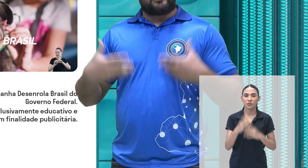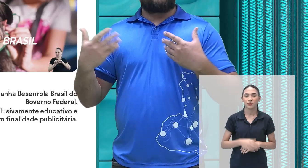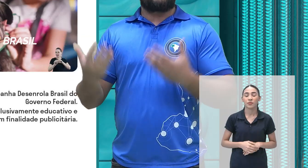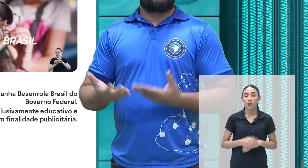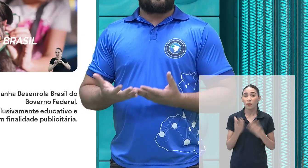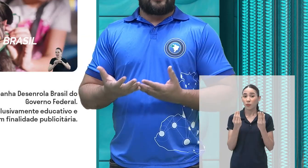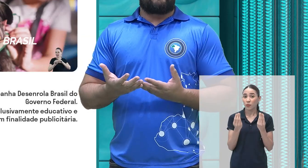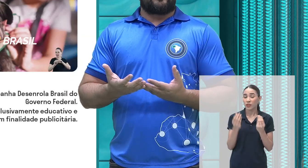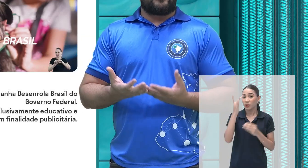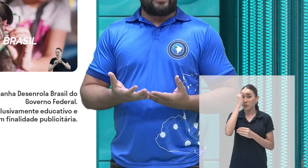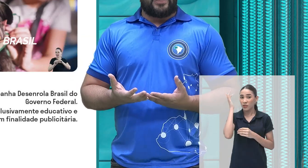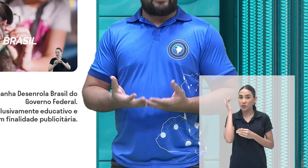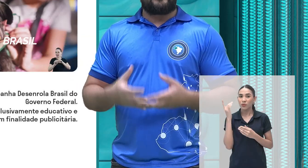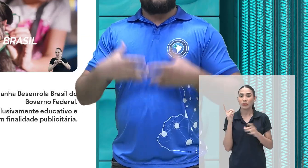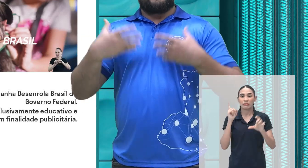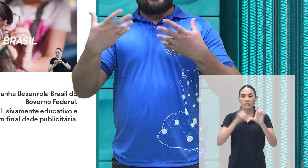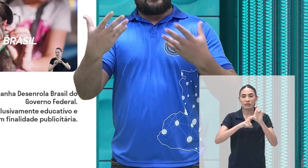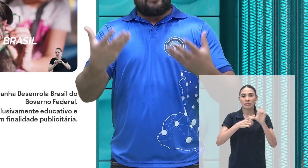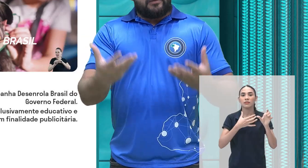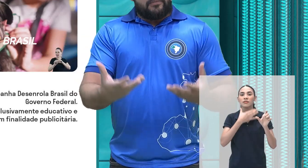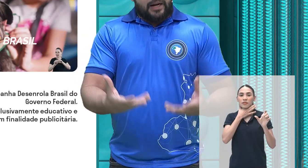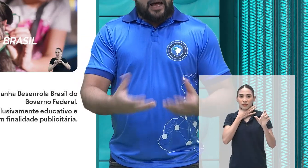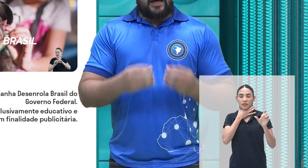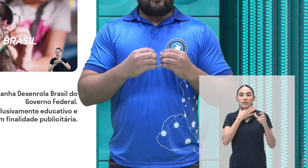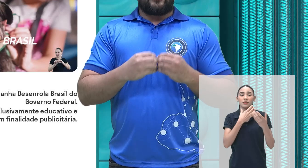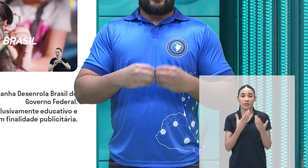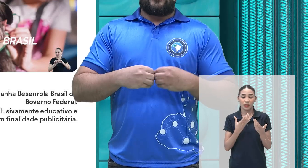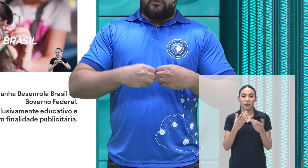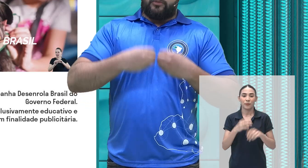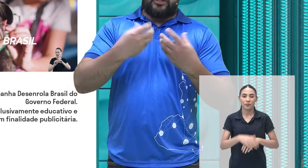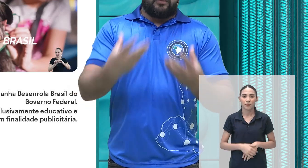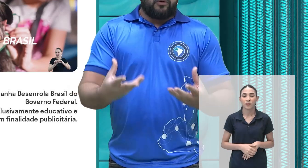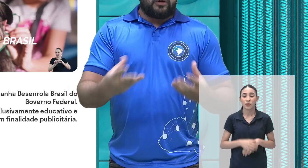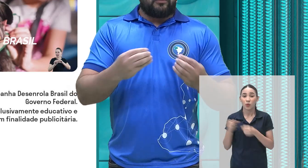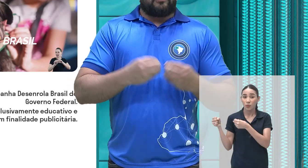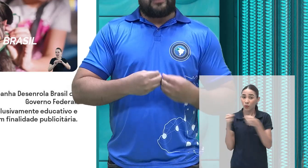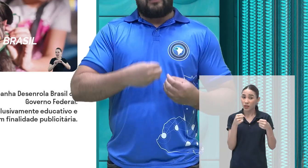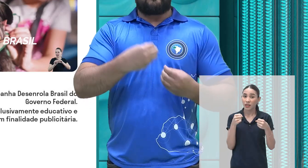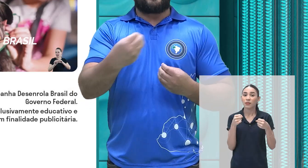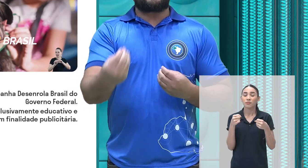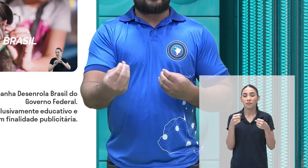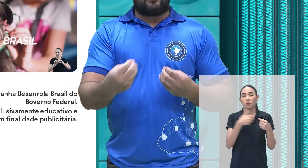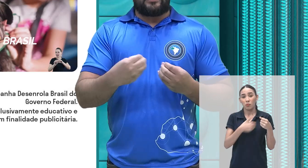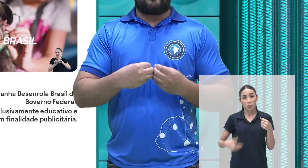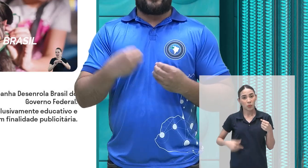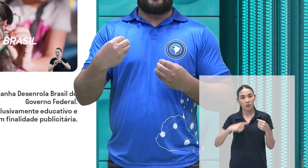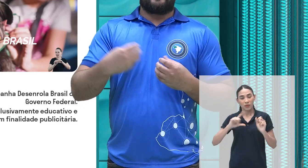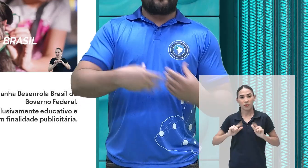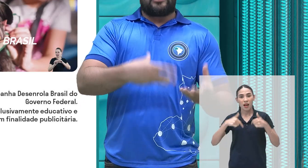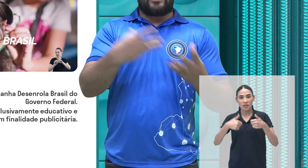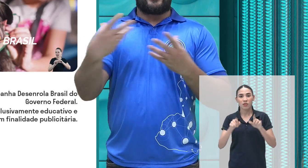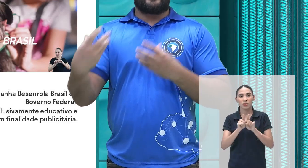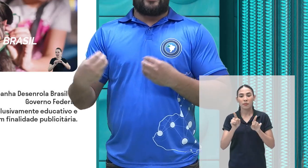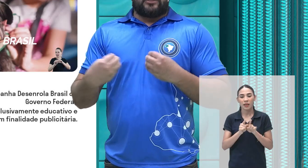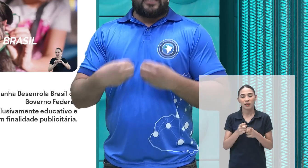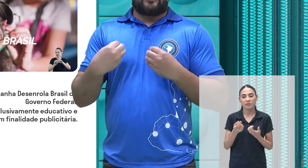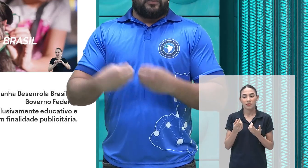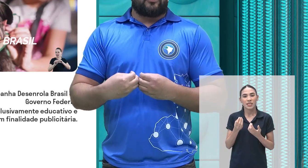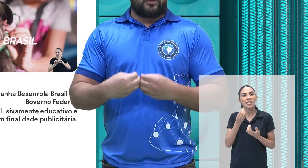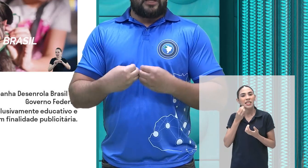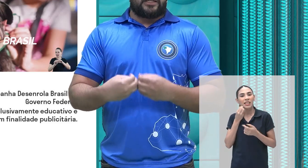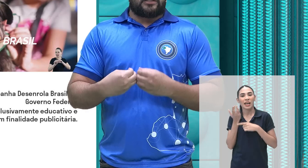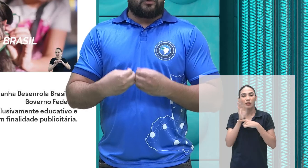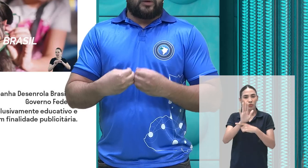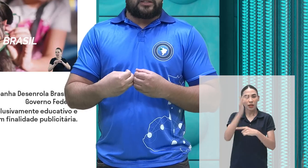que muitas pessoas estavam endividadas e, claro, o poder público teve uma ação aí para tirar